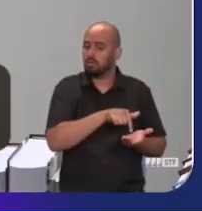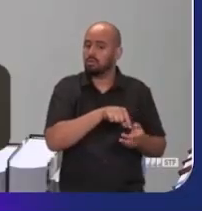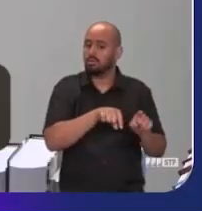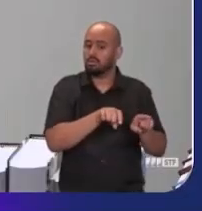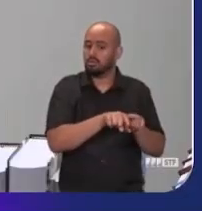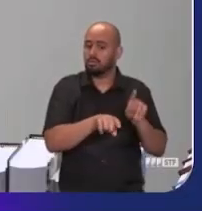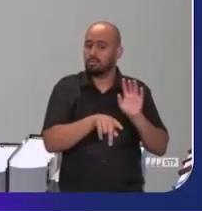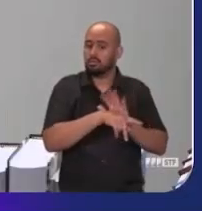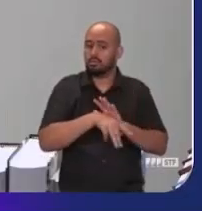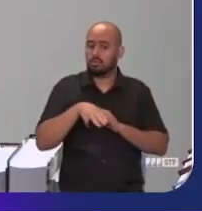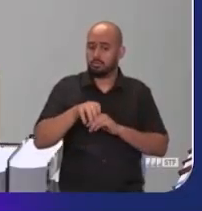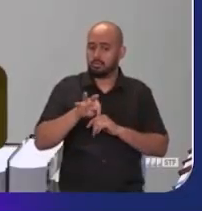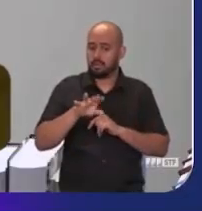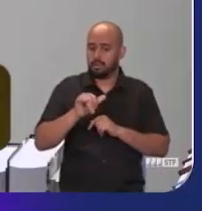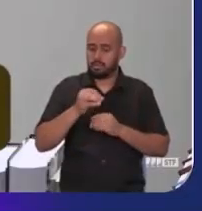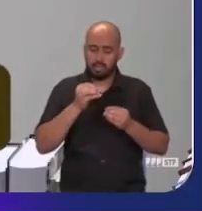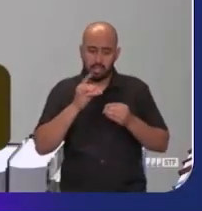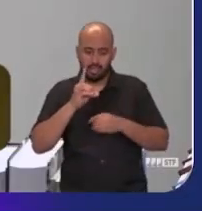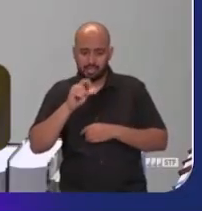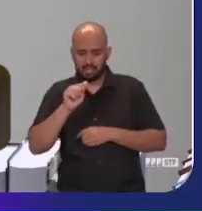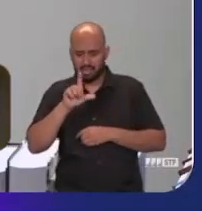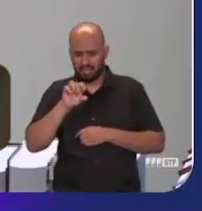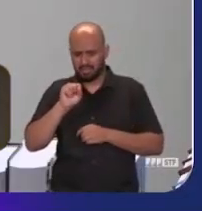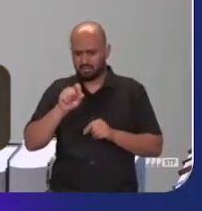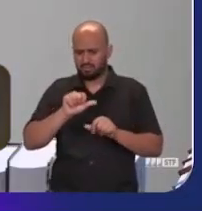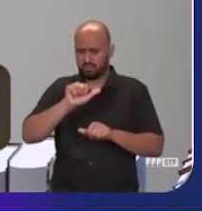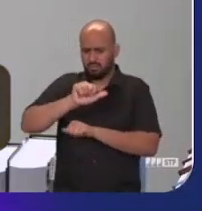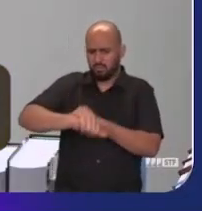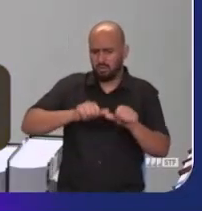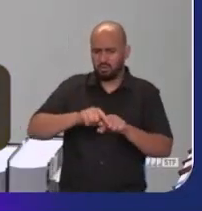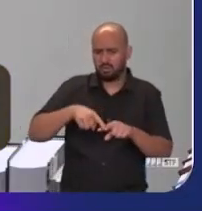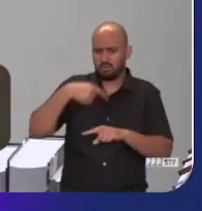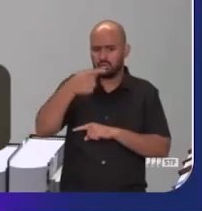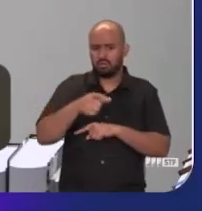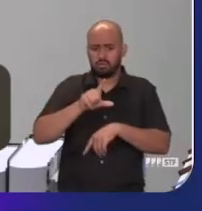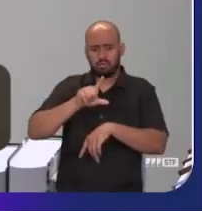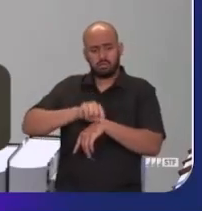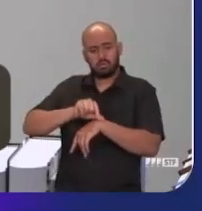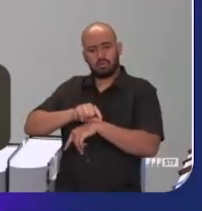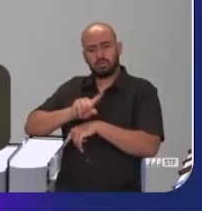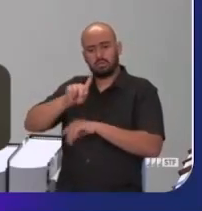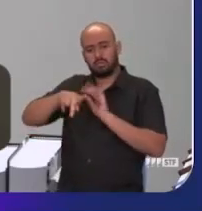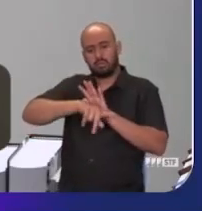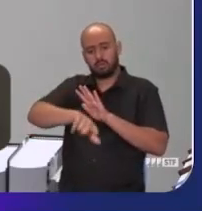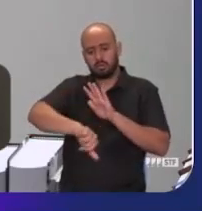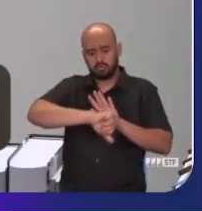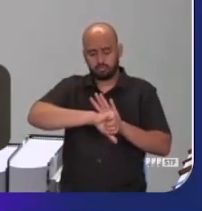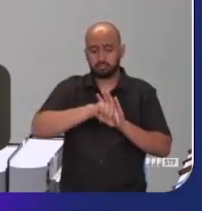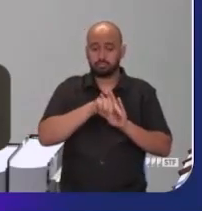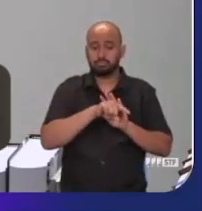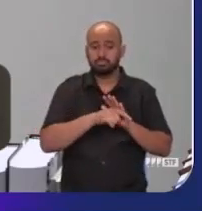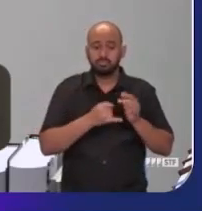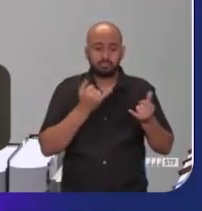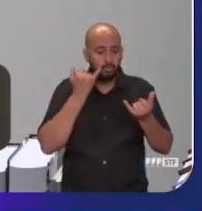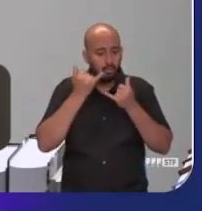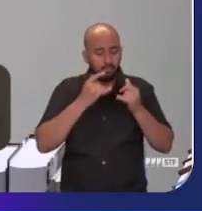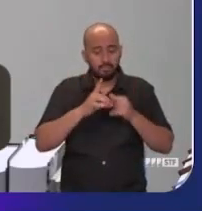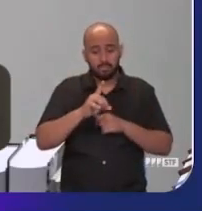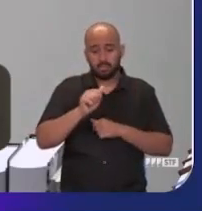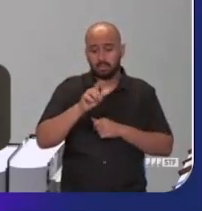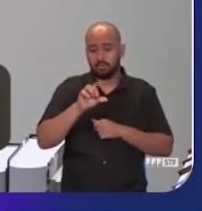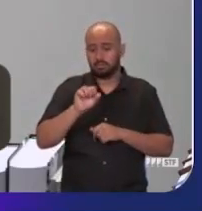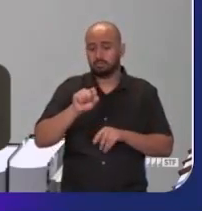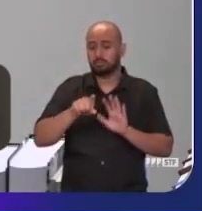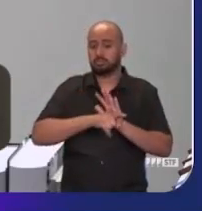metadados datas de criação e modificação posteriores ao período dos crimes. Esses dados se referiam à inclusão do arquivo